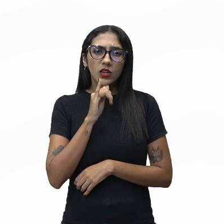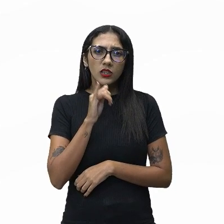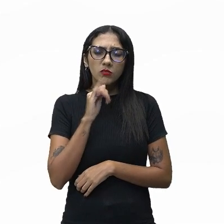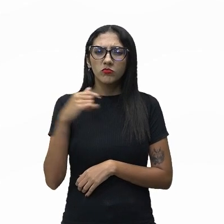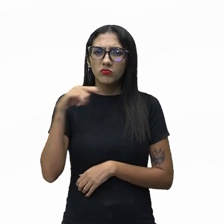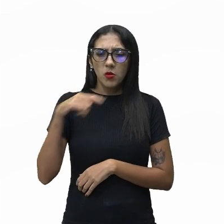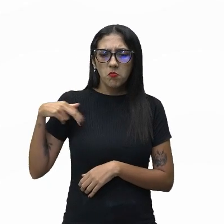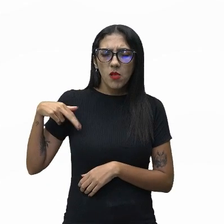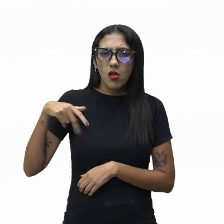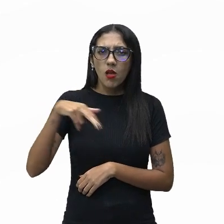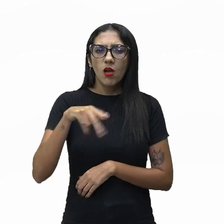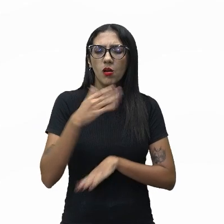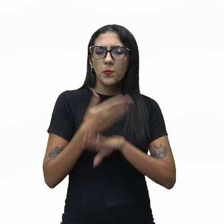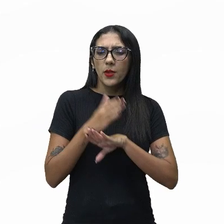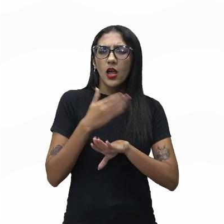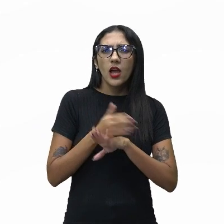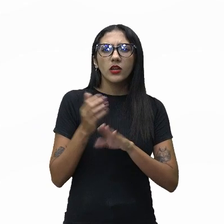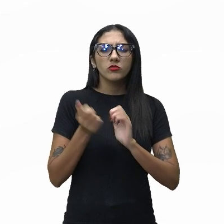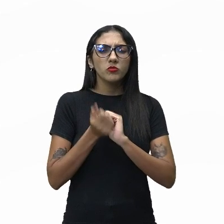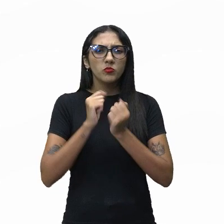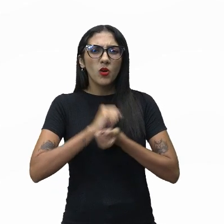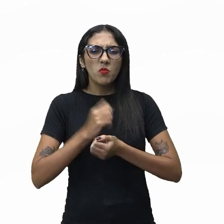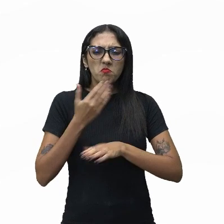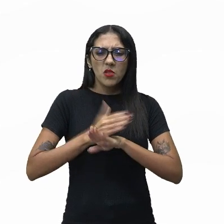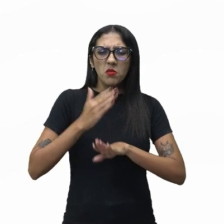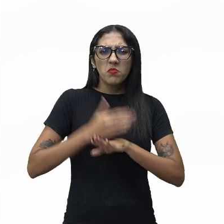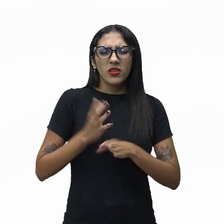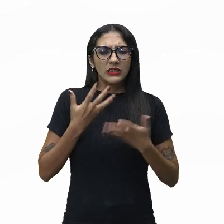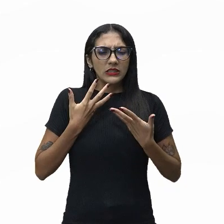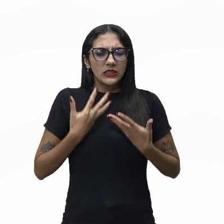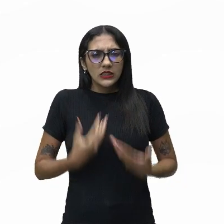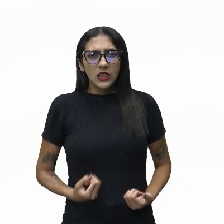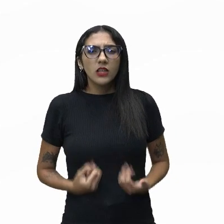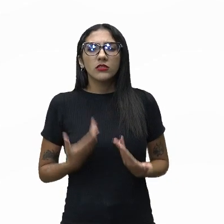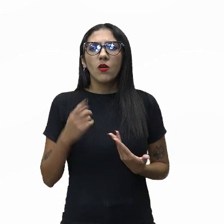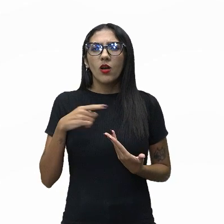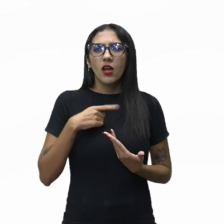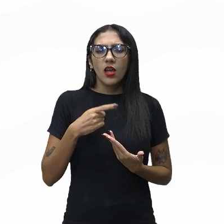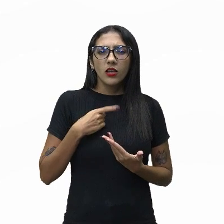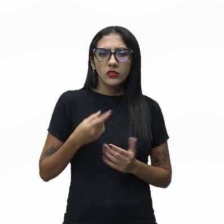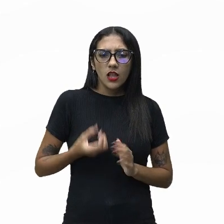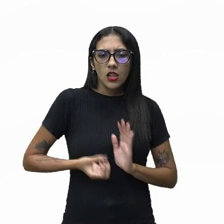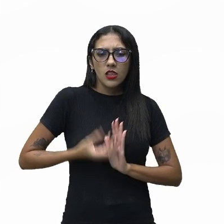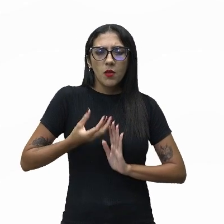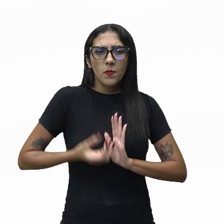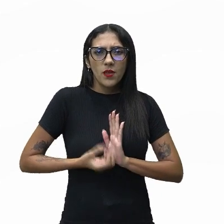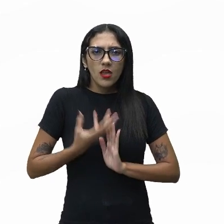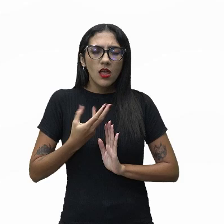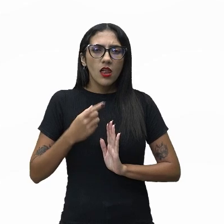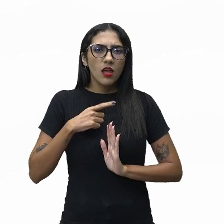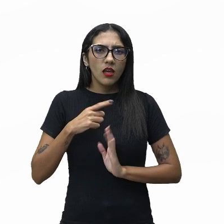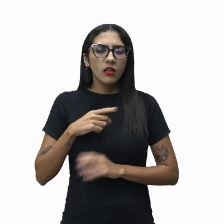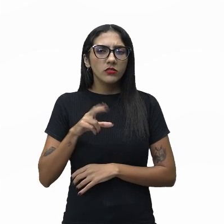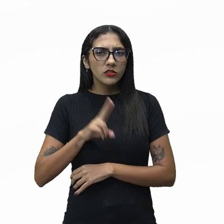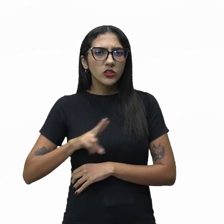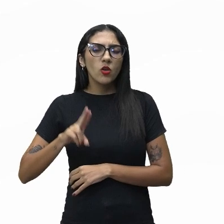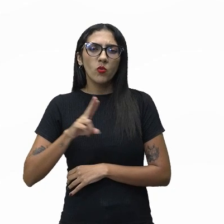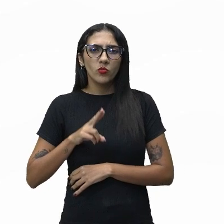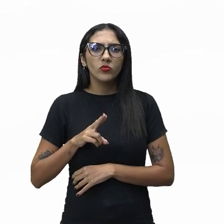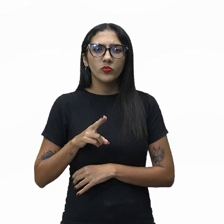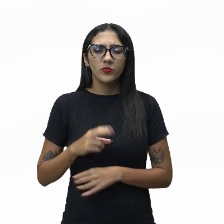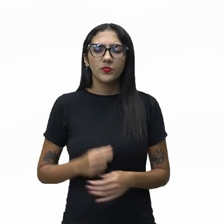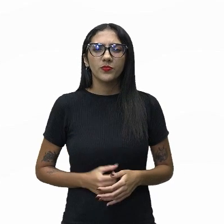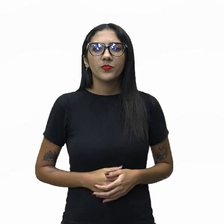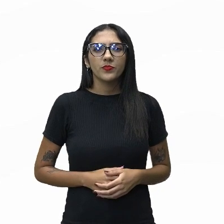correndo, praticando o exercício, está gastando energia, essas moléculas que são ali gastas, né, são elas que dão energia para o